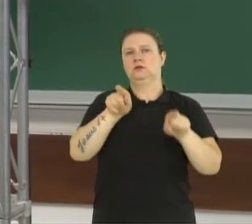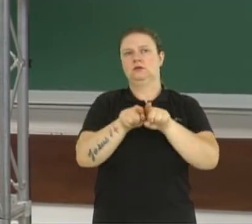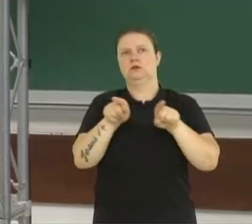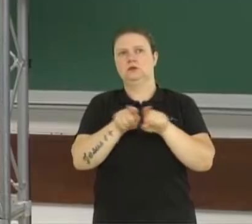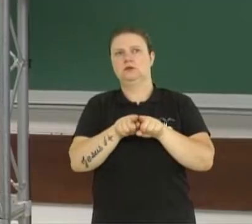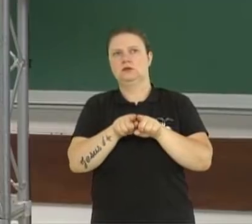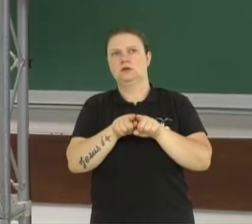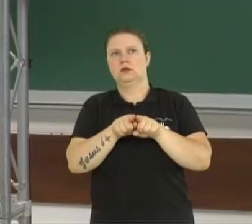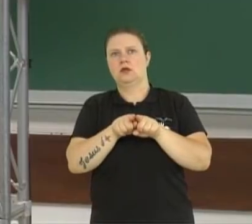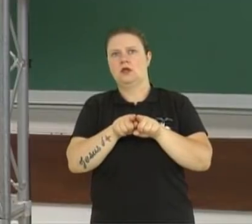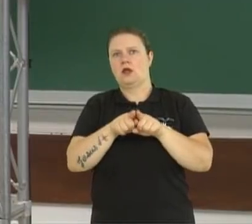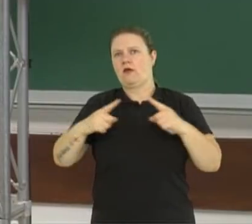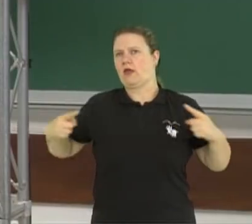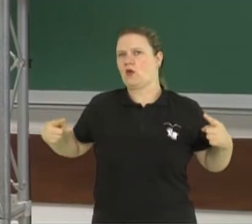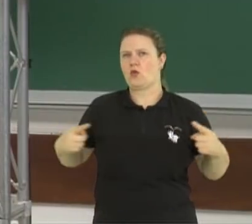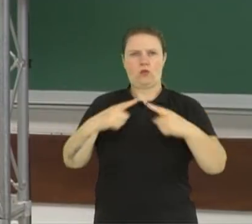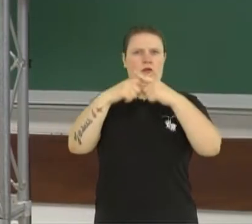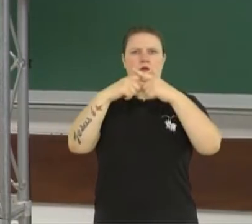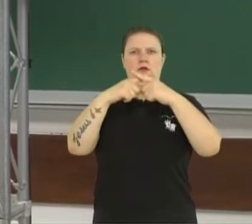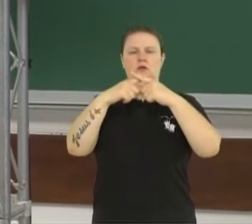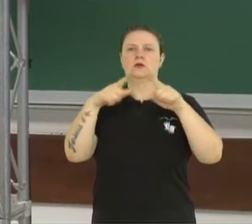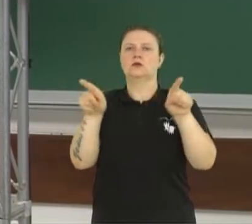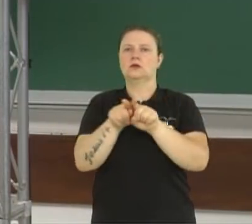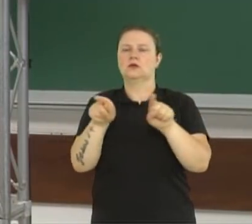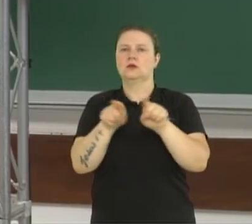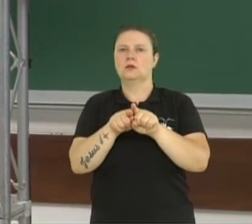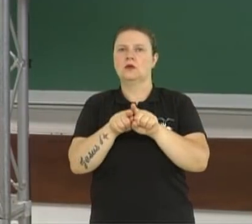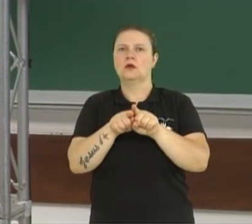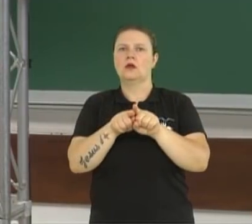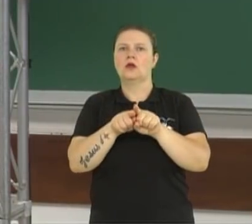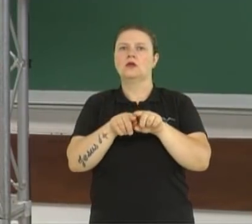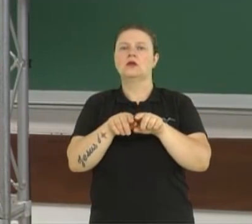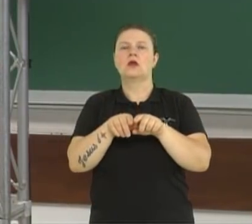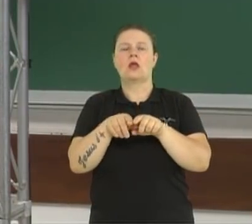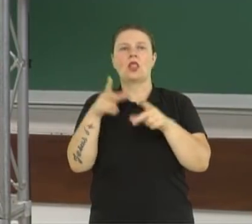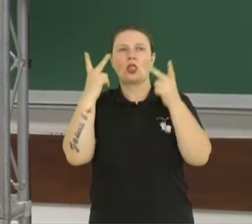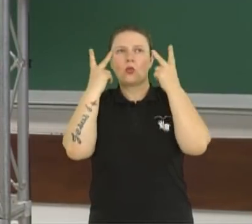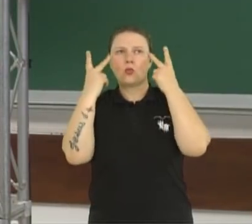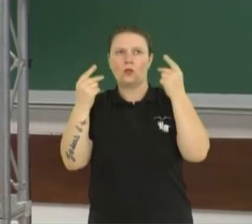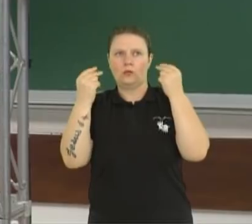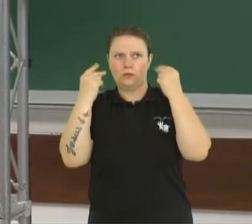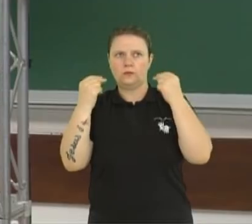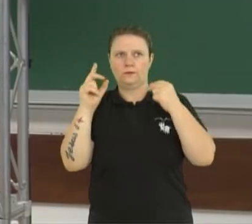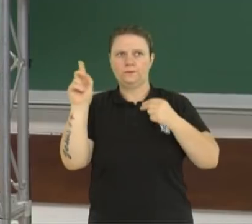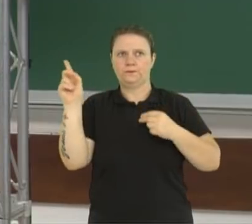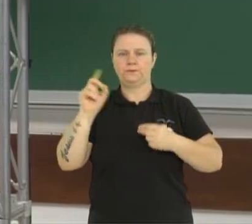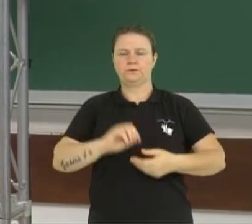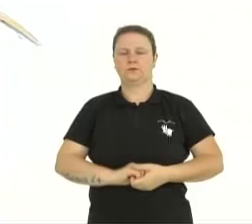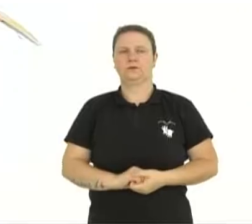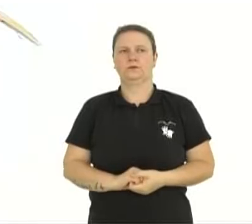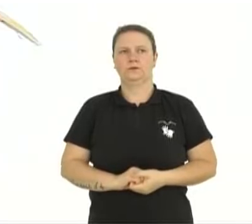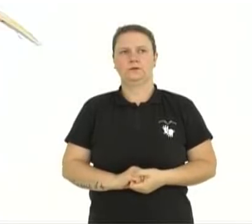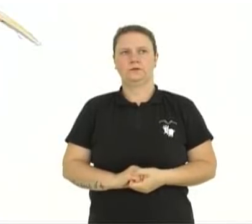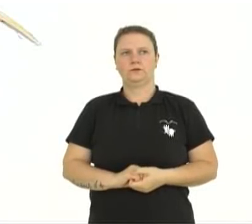eles competem em círculo, né, geralmente em círculo, a modalidade de motocross.